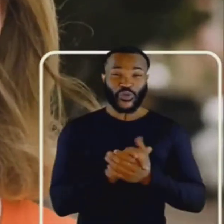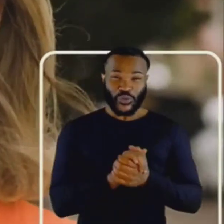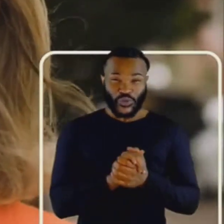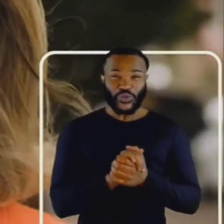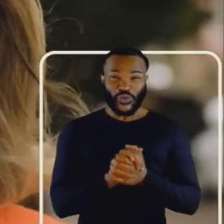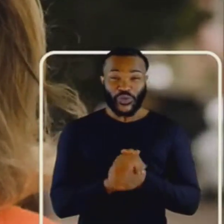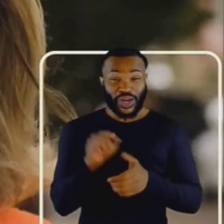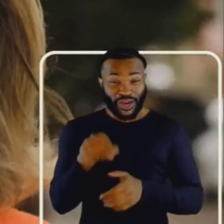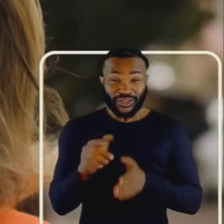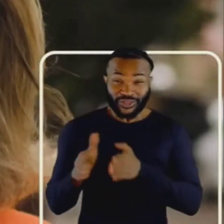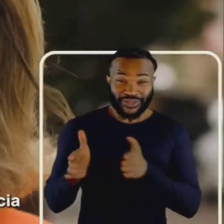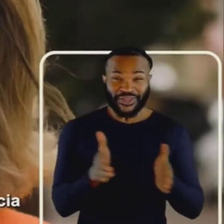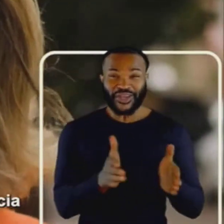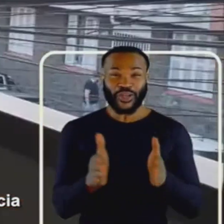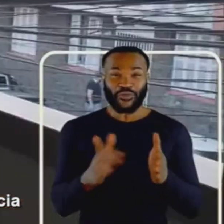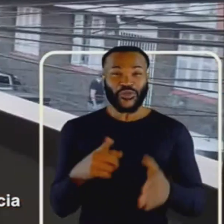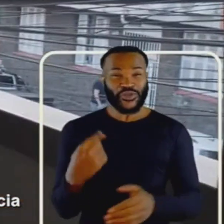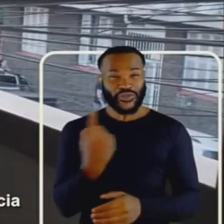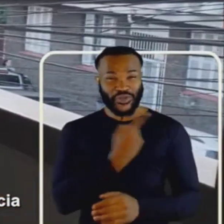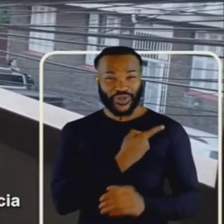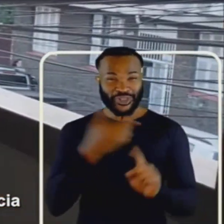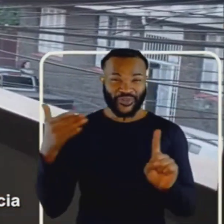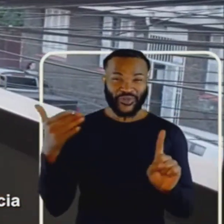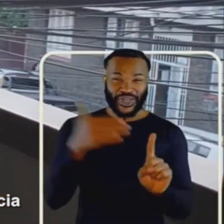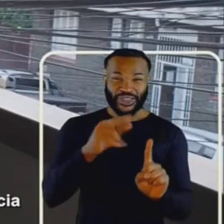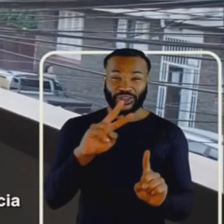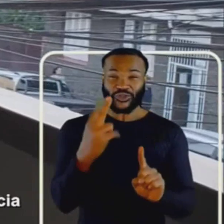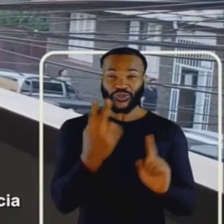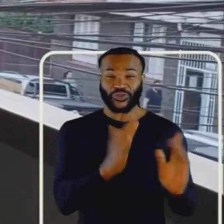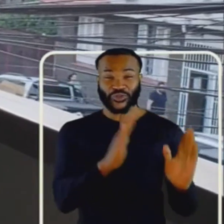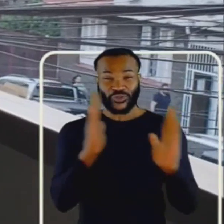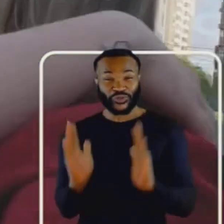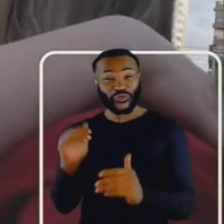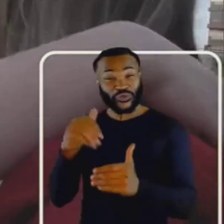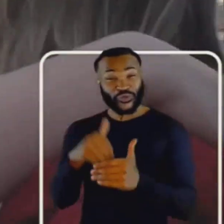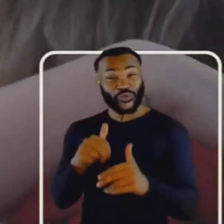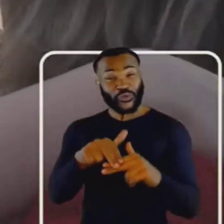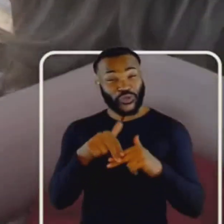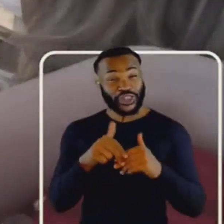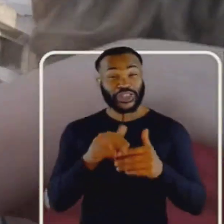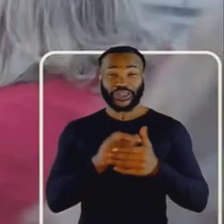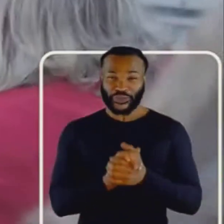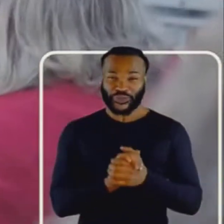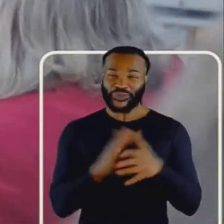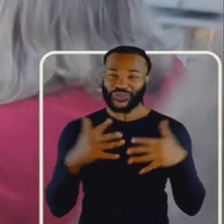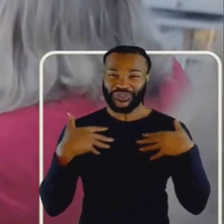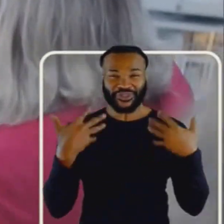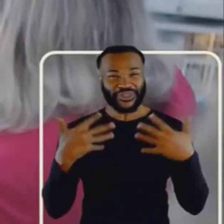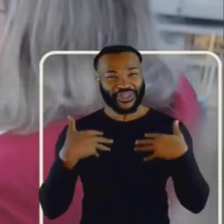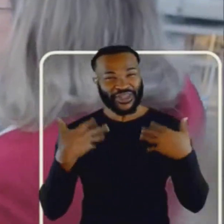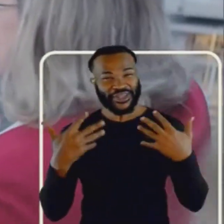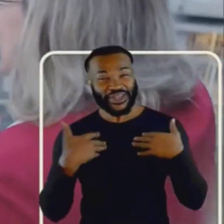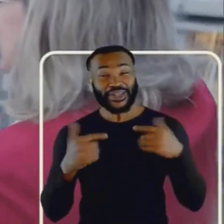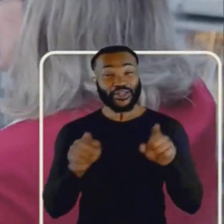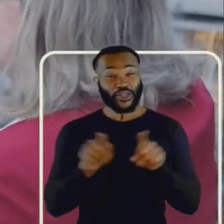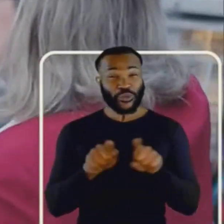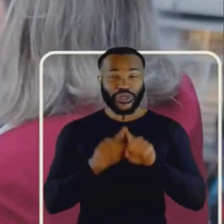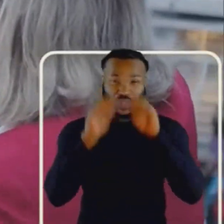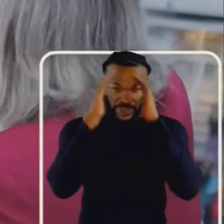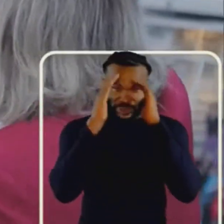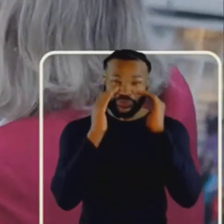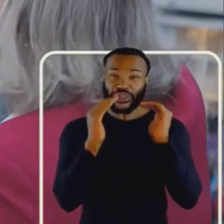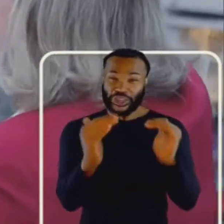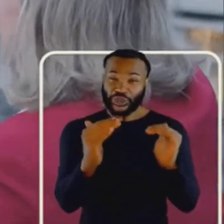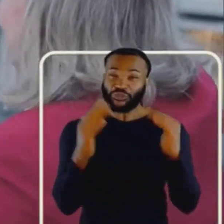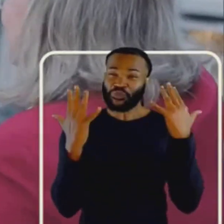próximas gerações. Esse caminho é a nossa referência no segundo turno. Por isso, com todo o entusiasmo e